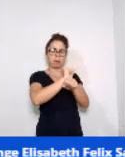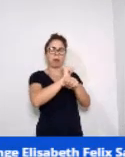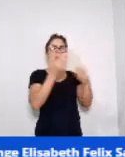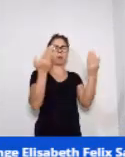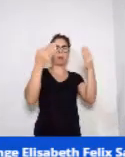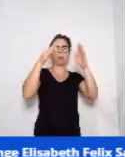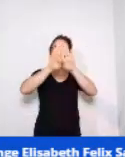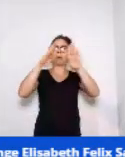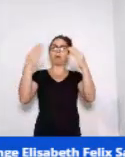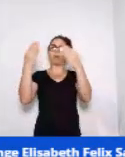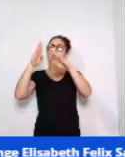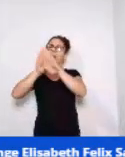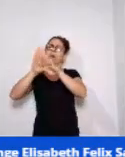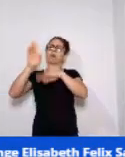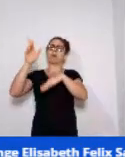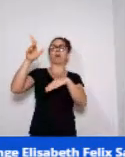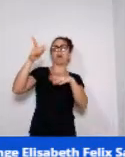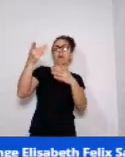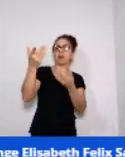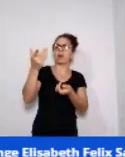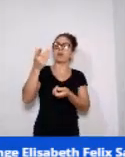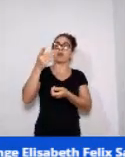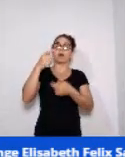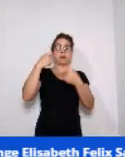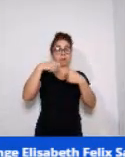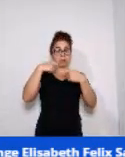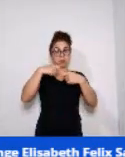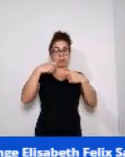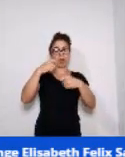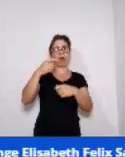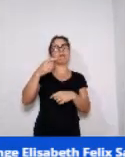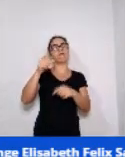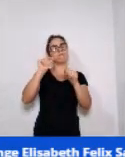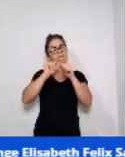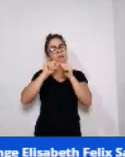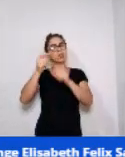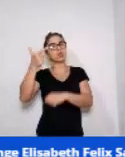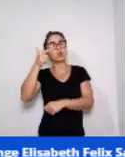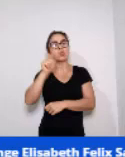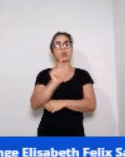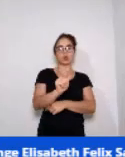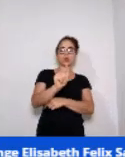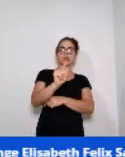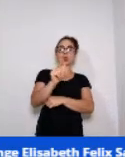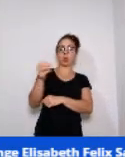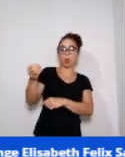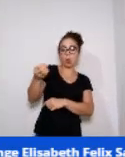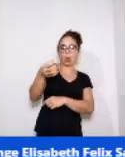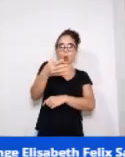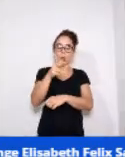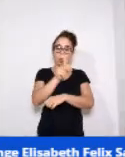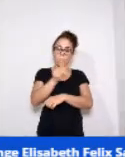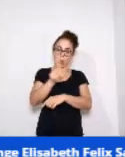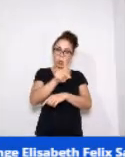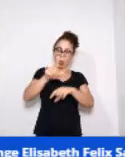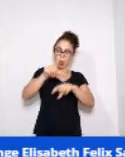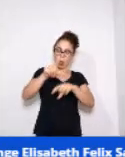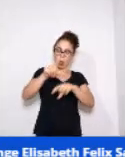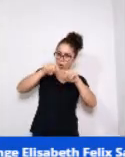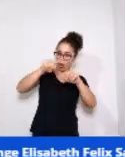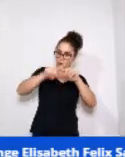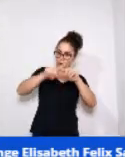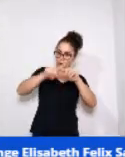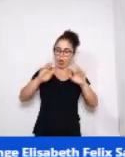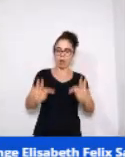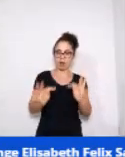inovar. Enquanto alguns professores enfrentavam seus desafios com as tecnologias, a Secretaria de Educação